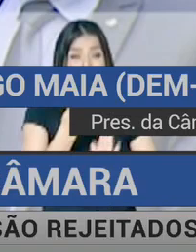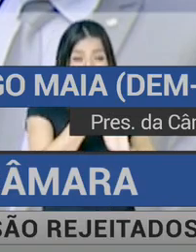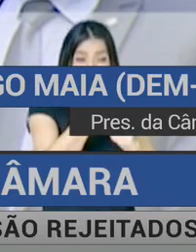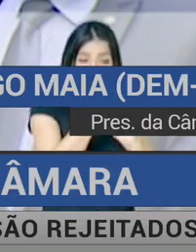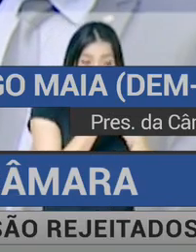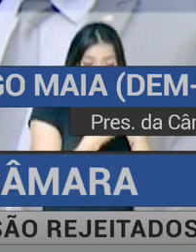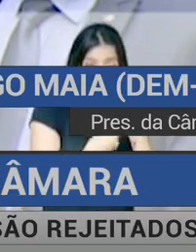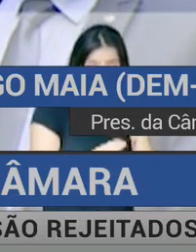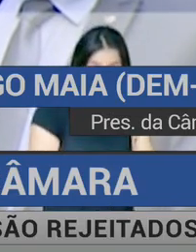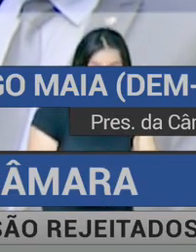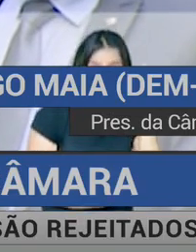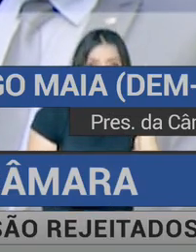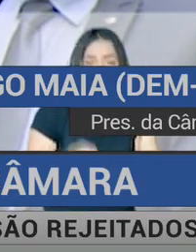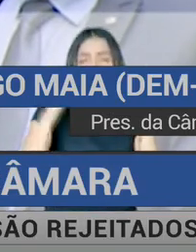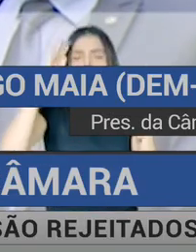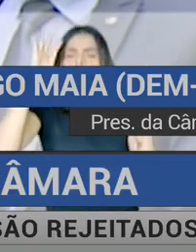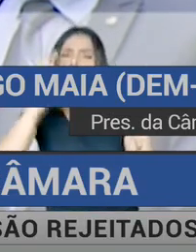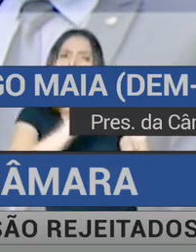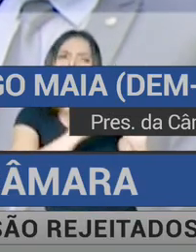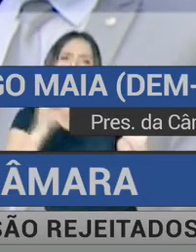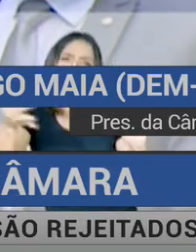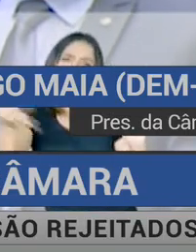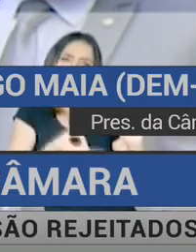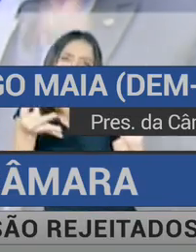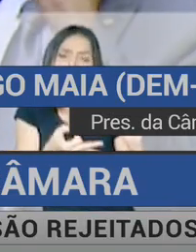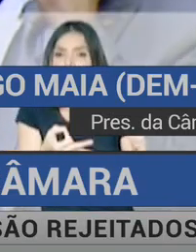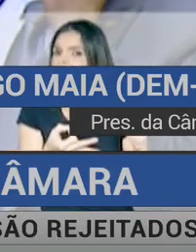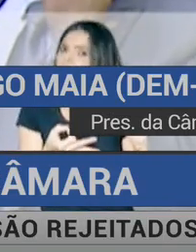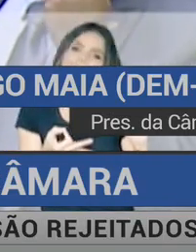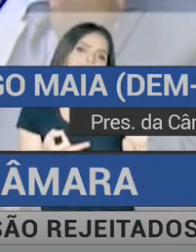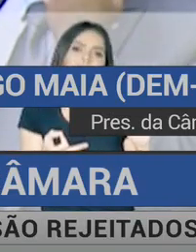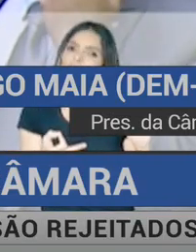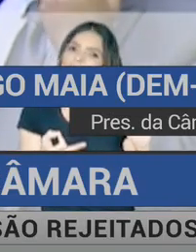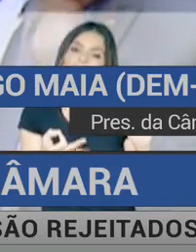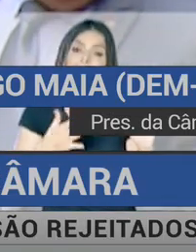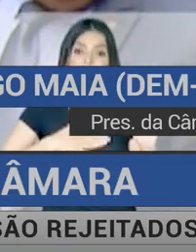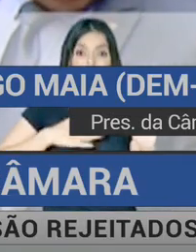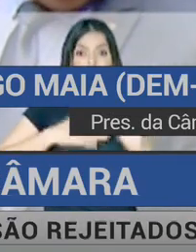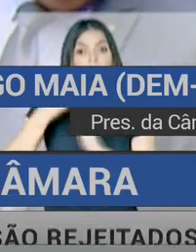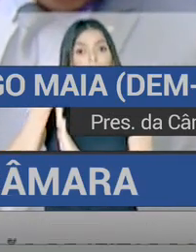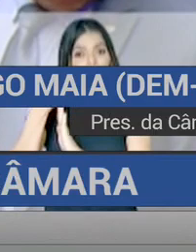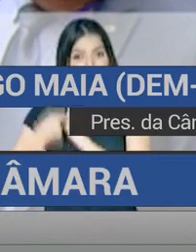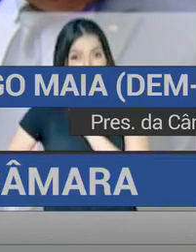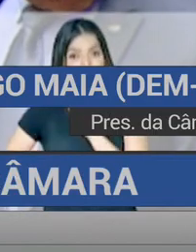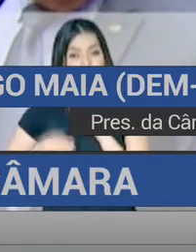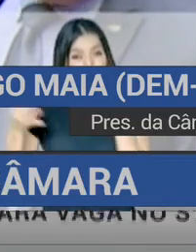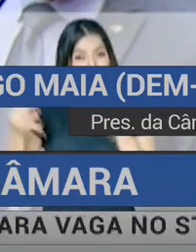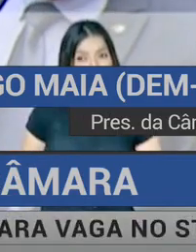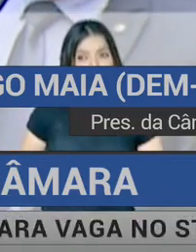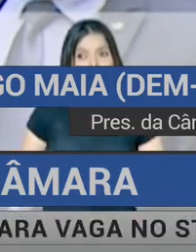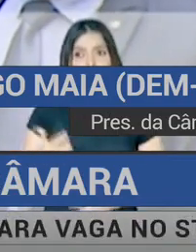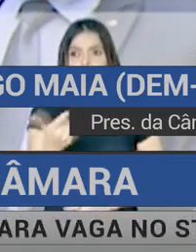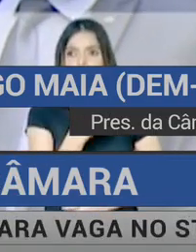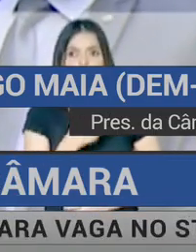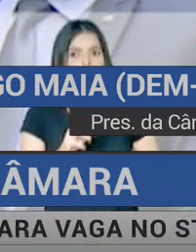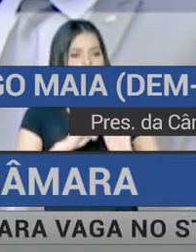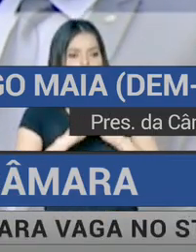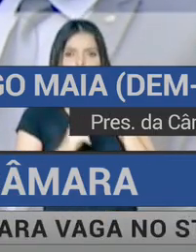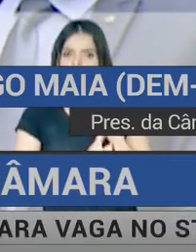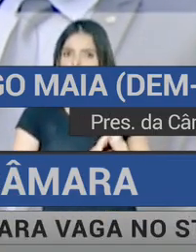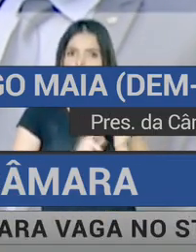texto dos sonhos de cada um de nós. O meu texto não teria regra de